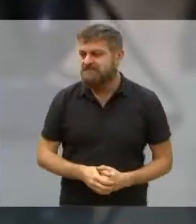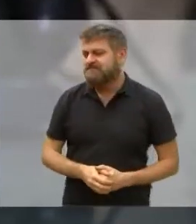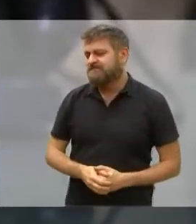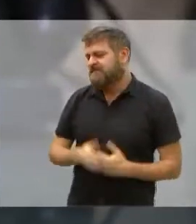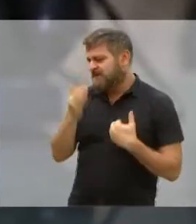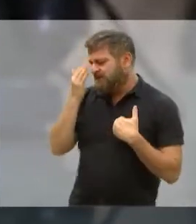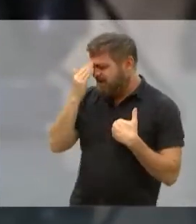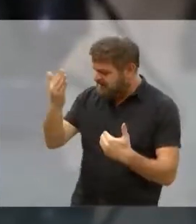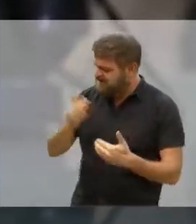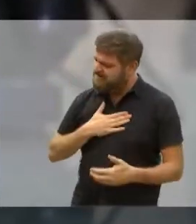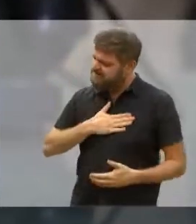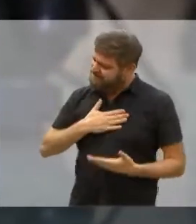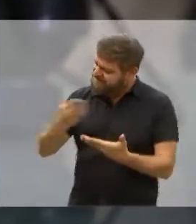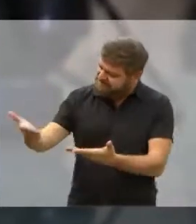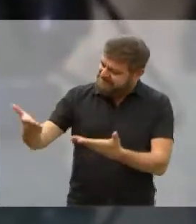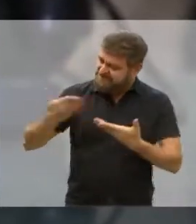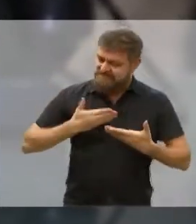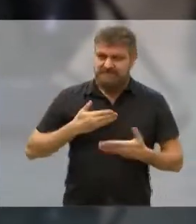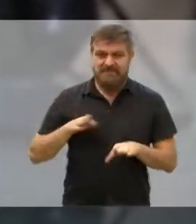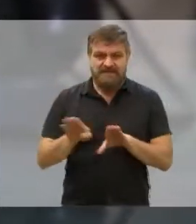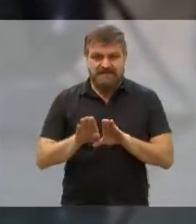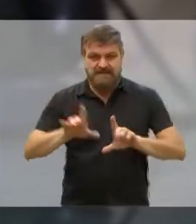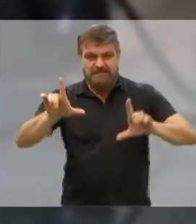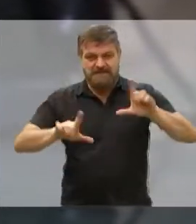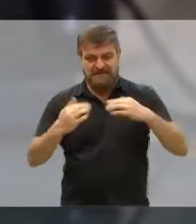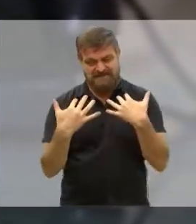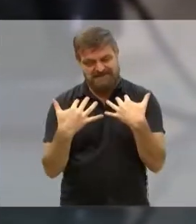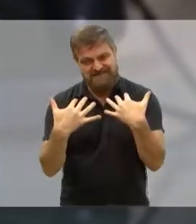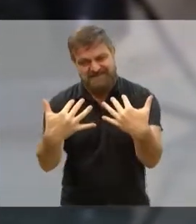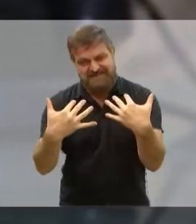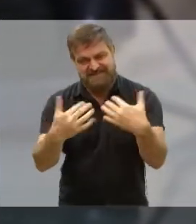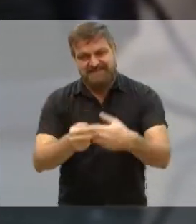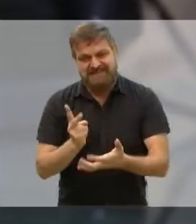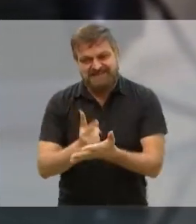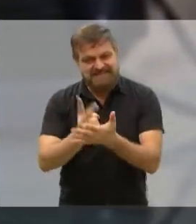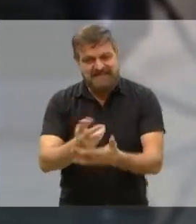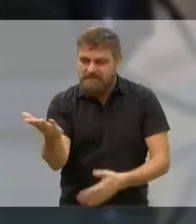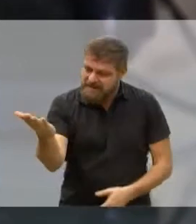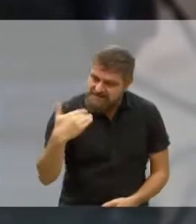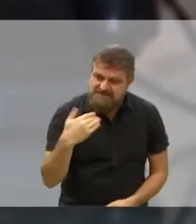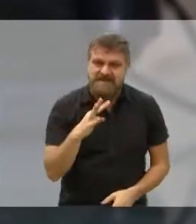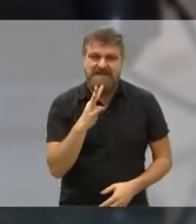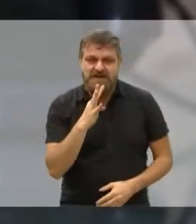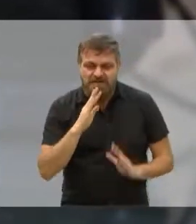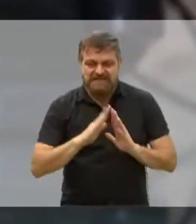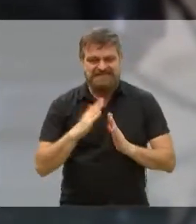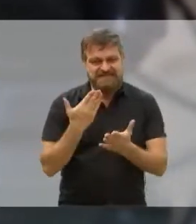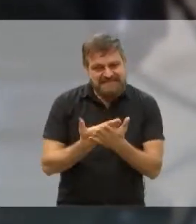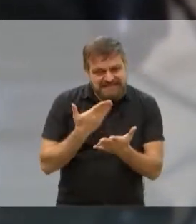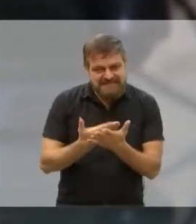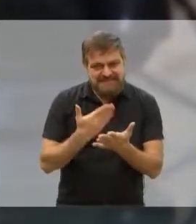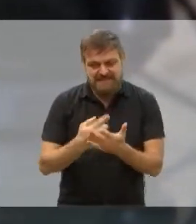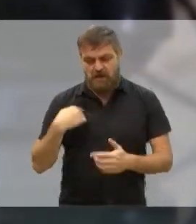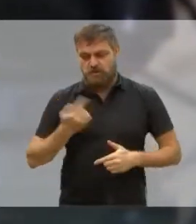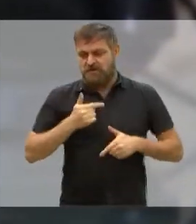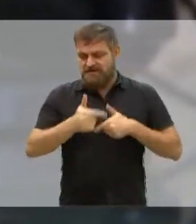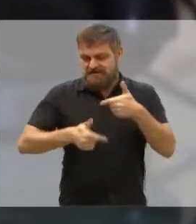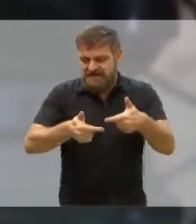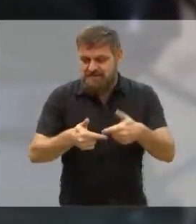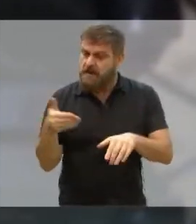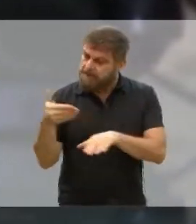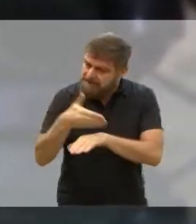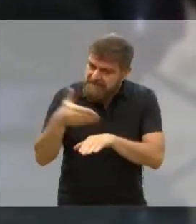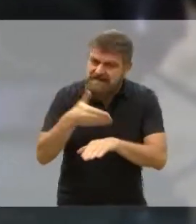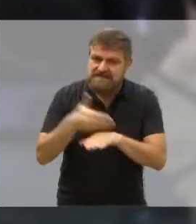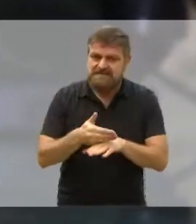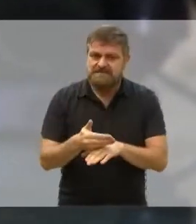Eu que agradeço, Rita, seja sempre bem-vinda. E agradeço o pessoal de casa que está assistindo. Sejam todos bem-vindos à Inclusione. Quem quiser vir conhecer o nosso